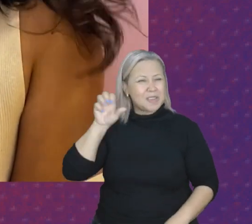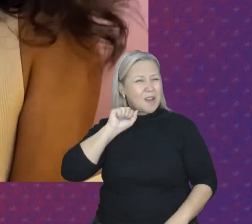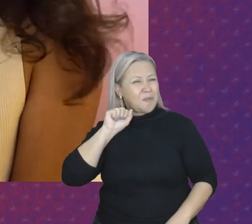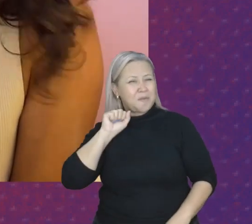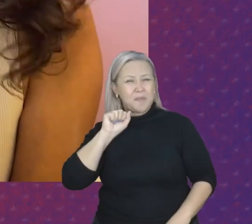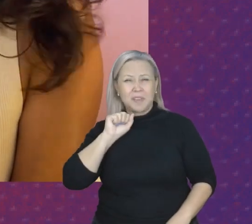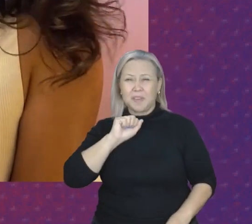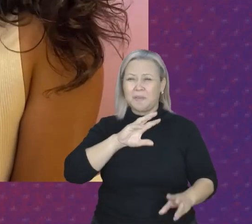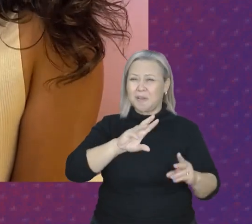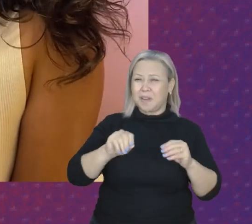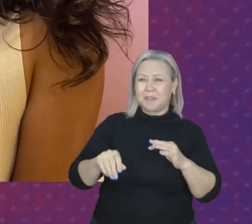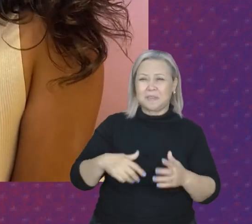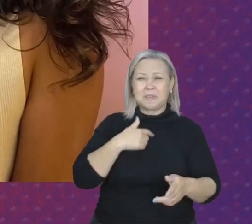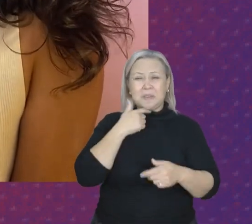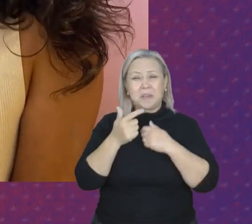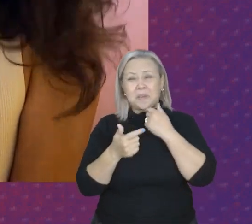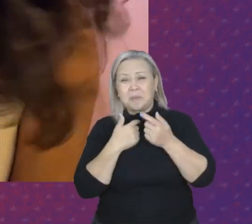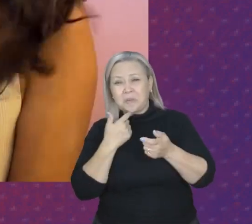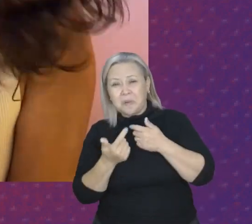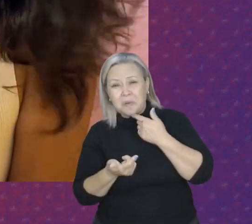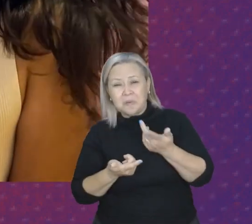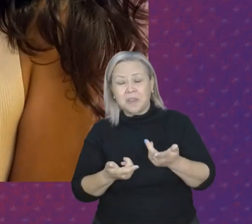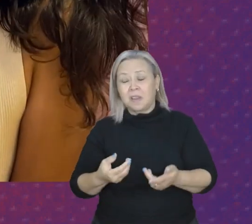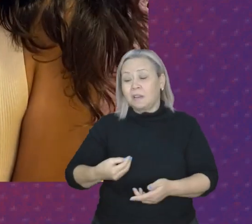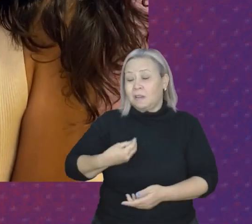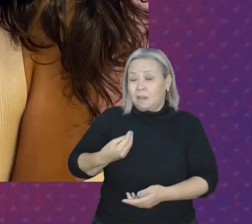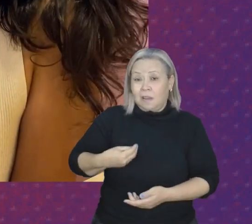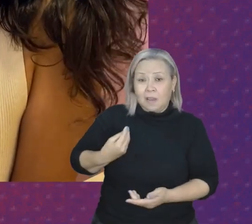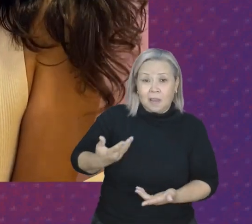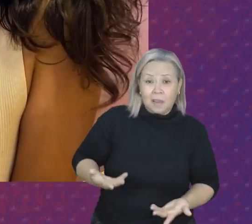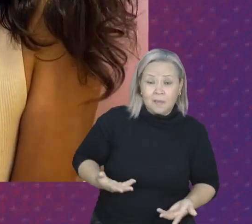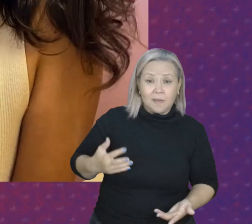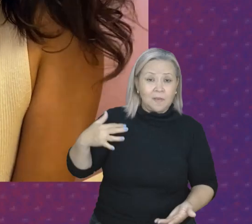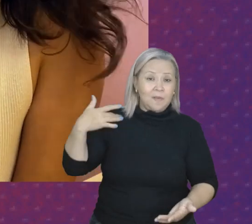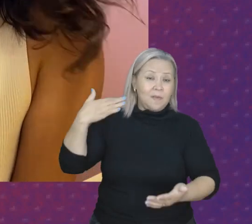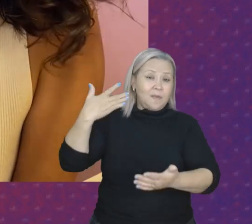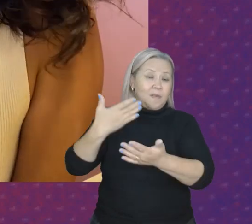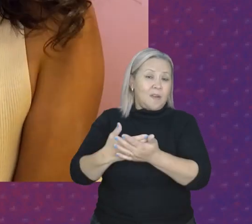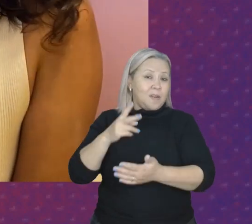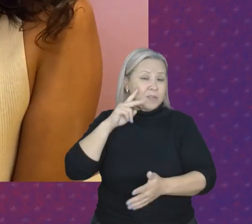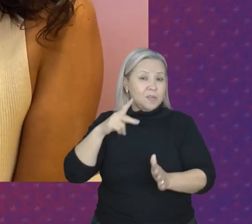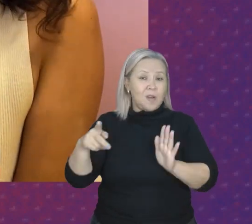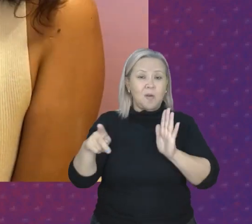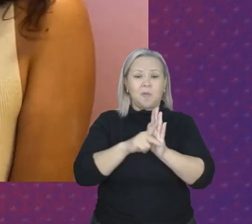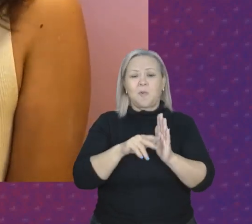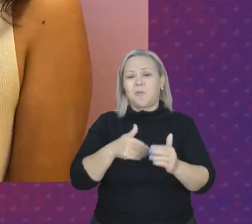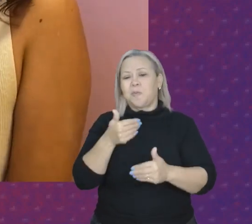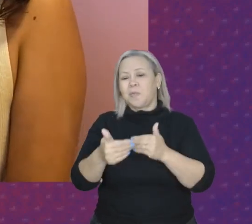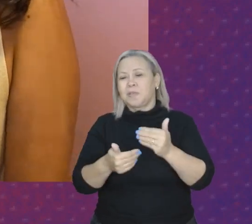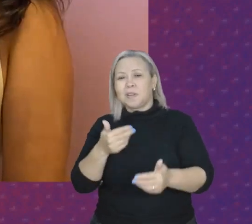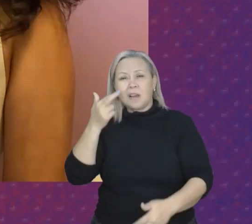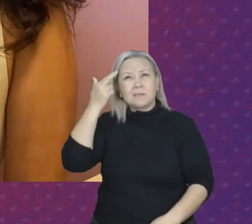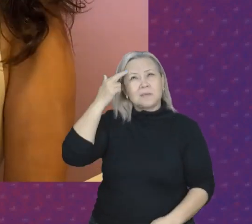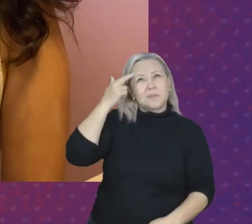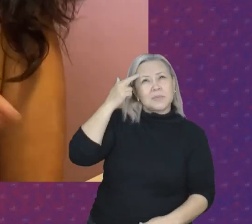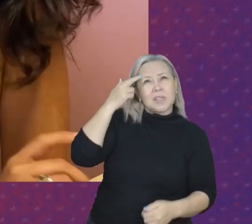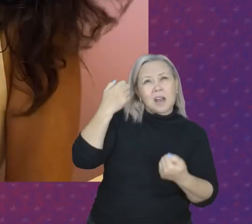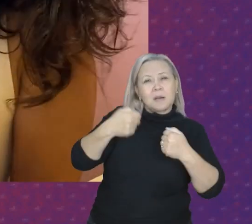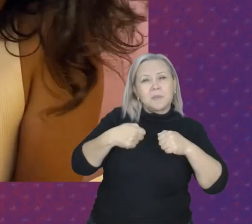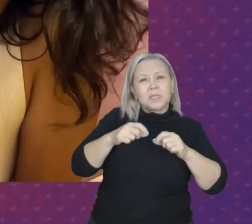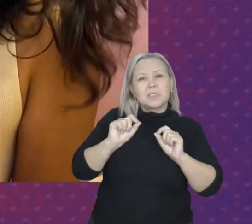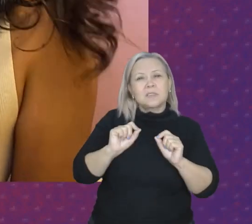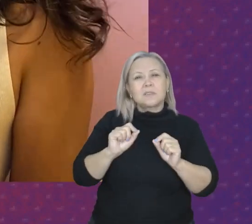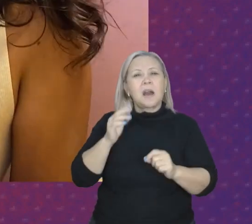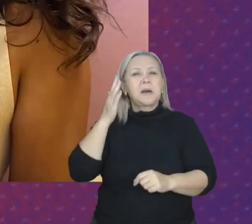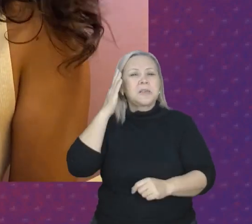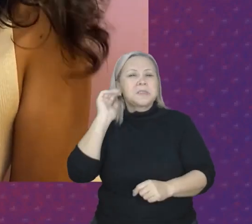estava indecisa, que viveu na sua história o próprio processo de pensar que precisava definir mais a